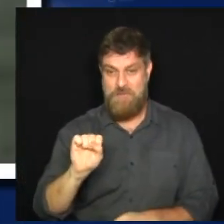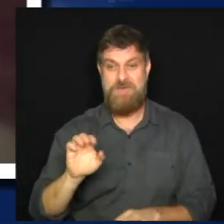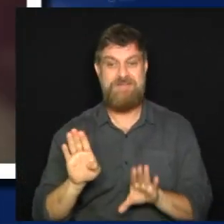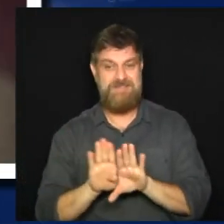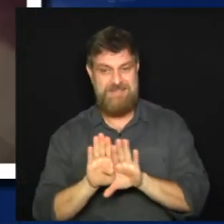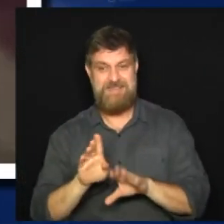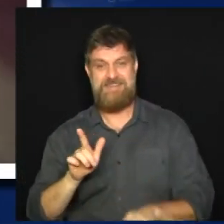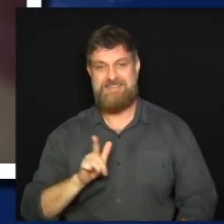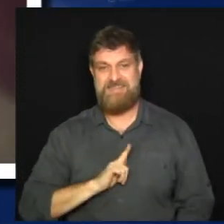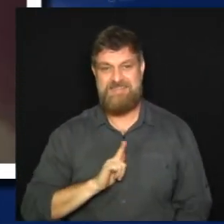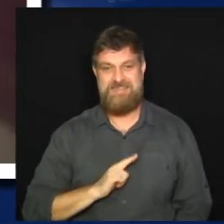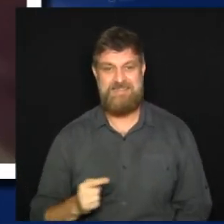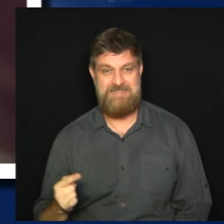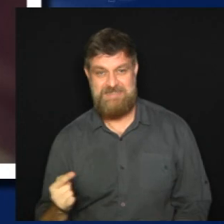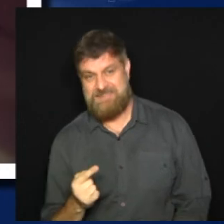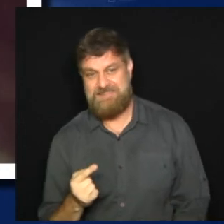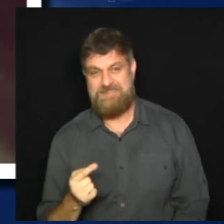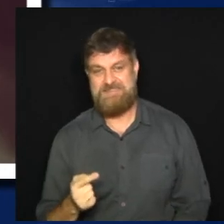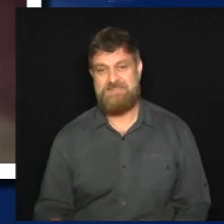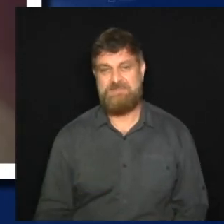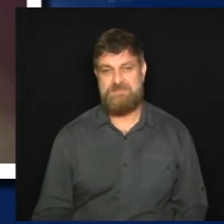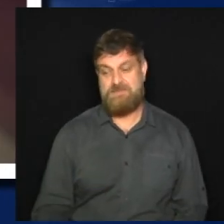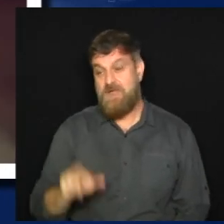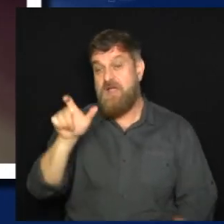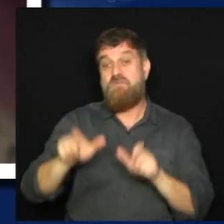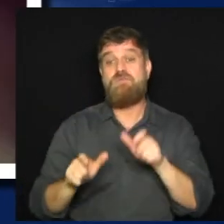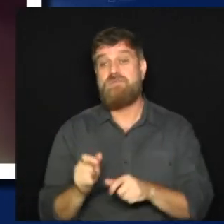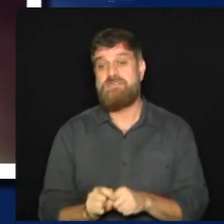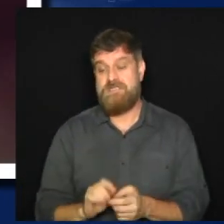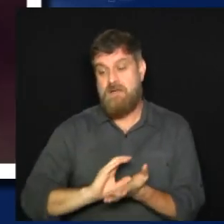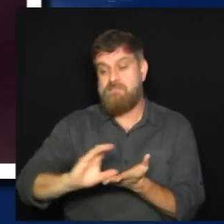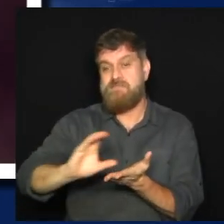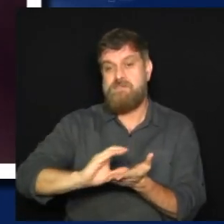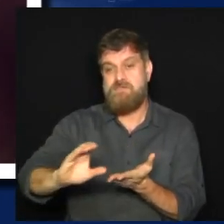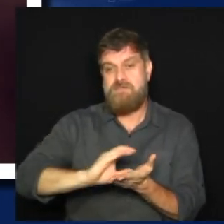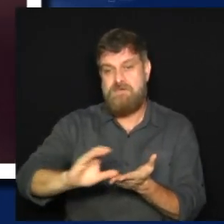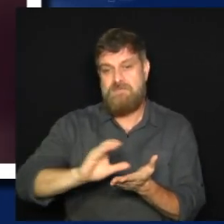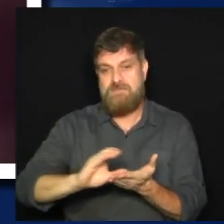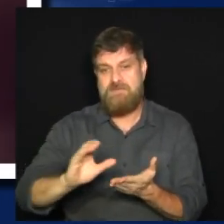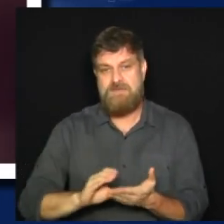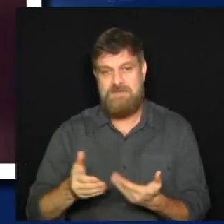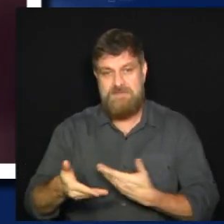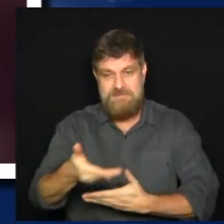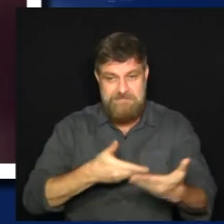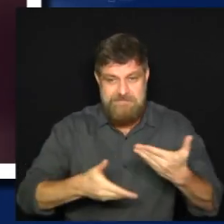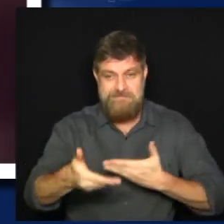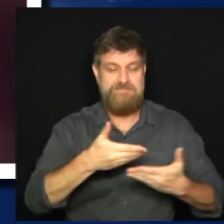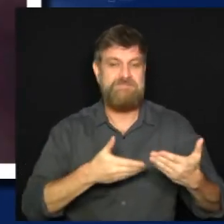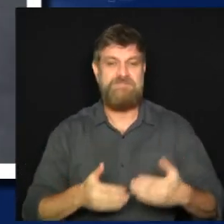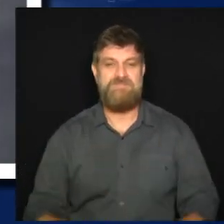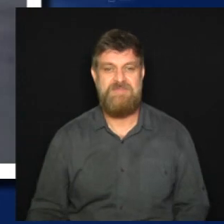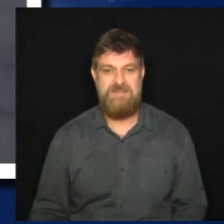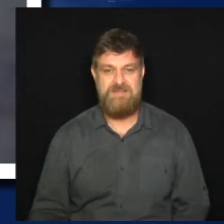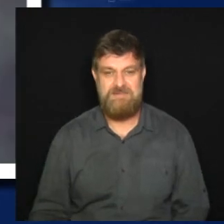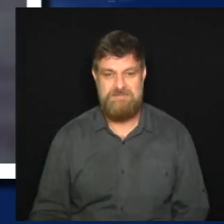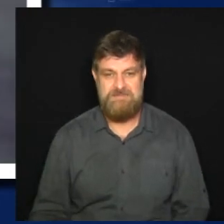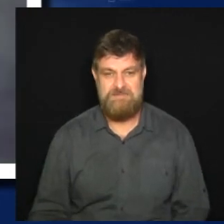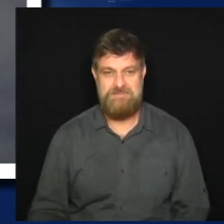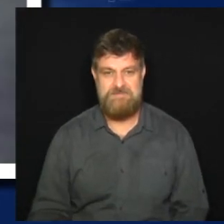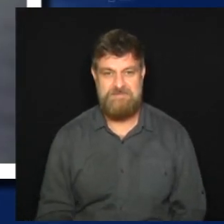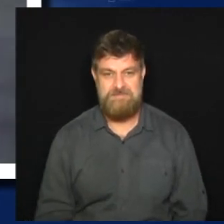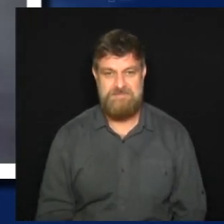tem livro, tem um livro de poesia que eu lancei em 2016, tem gravura, tem desenho original,